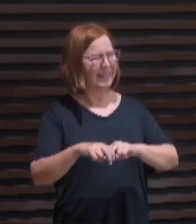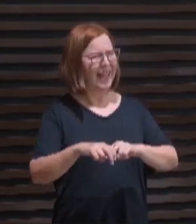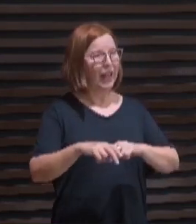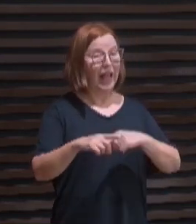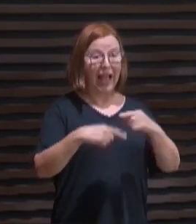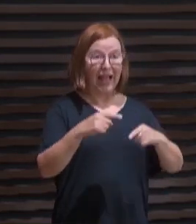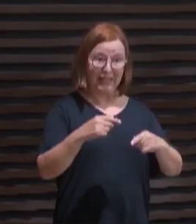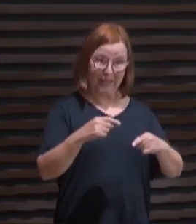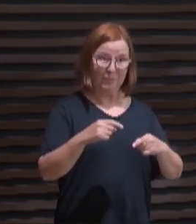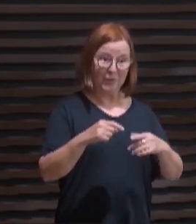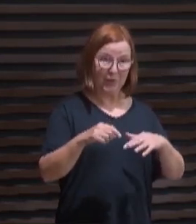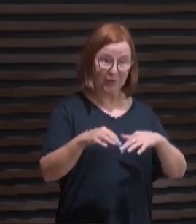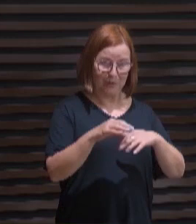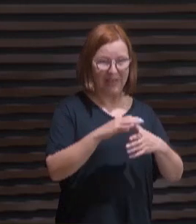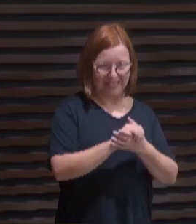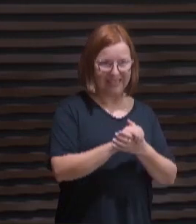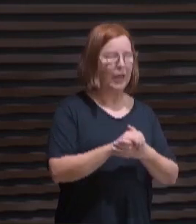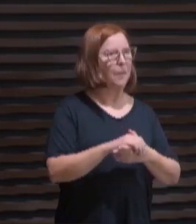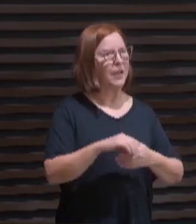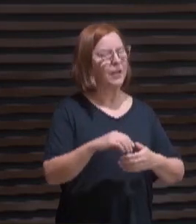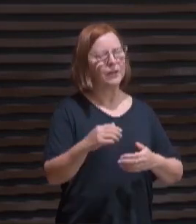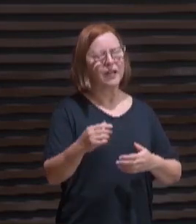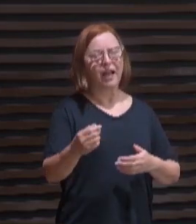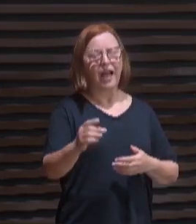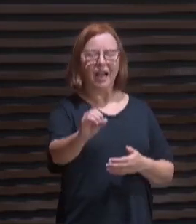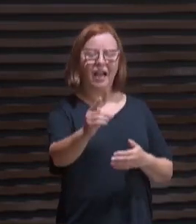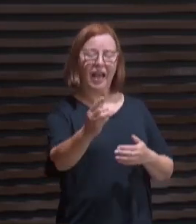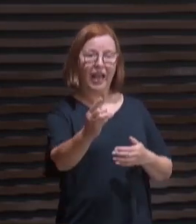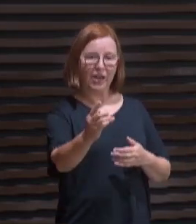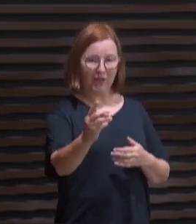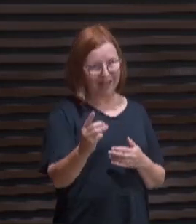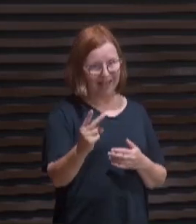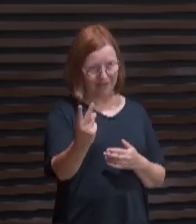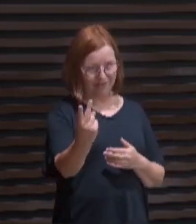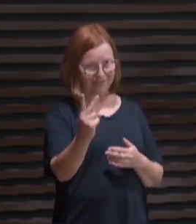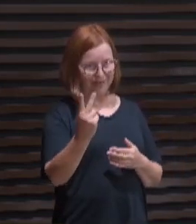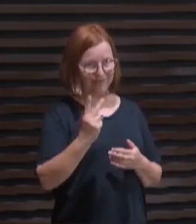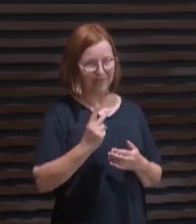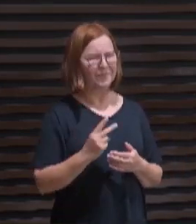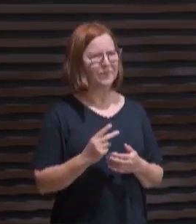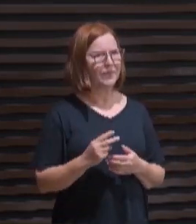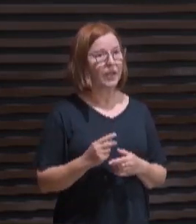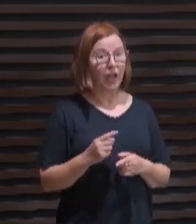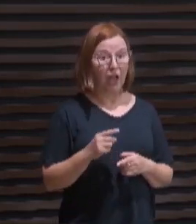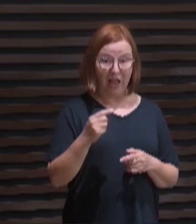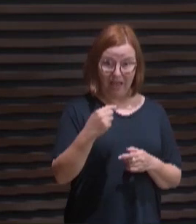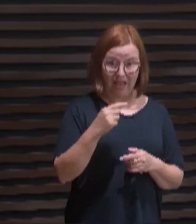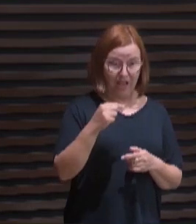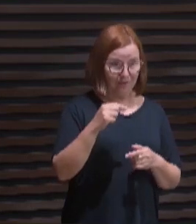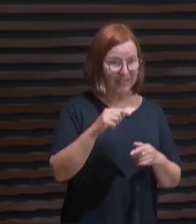antes de eu entrar ele chegou e disse: o senhor fez 2 casamentos hoje aqui. Eu digo: 2 por quê? O senhor fez o dos jovens e o